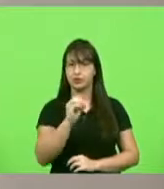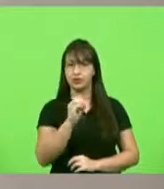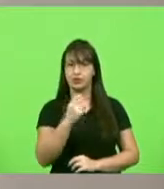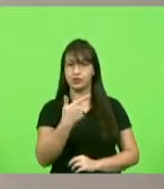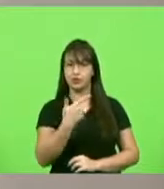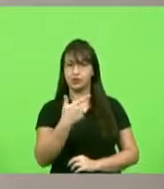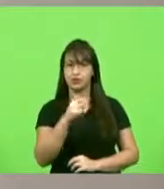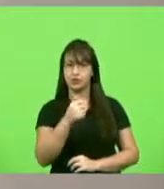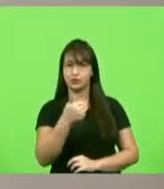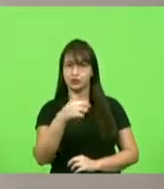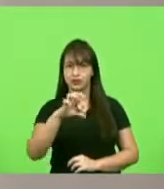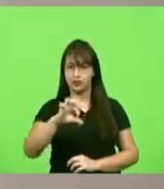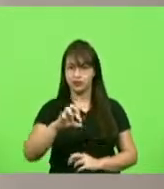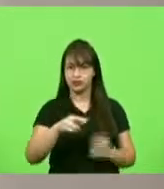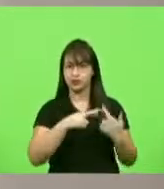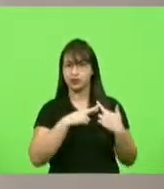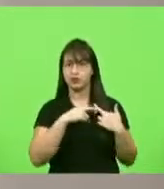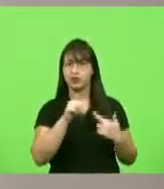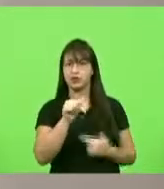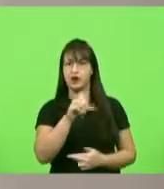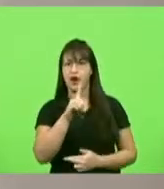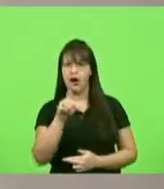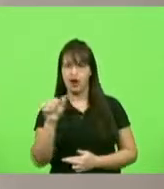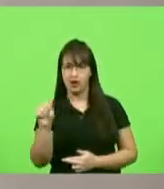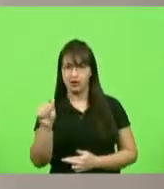93.0/2019, autor deputada Ada De Luca.